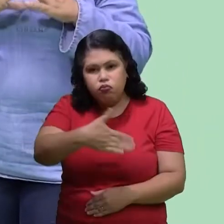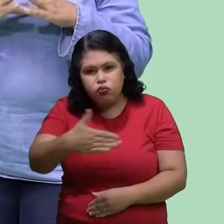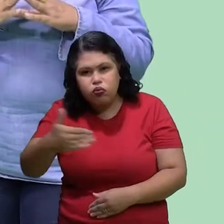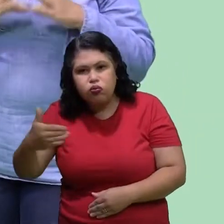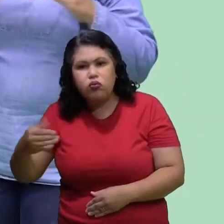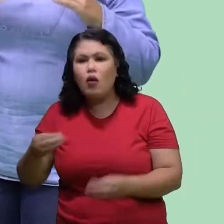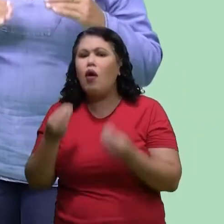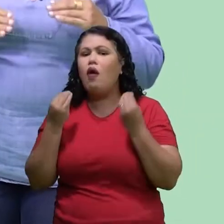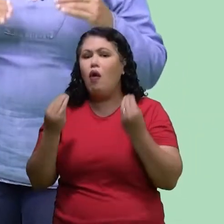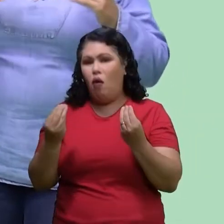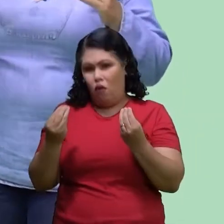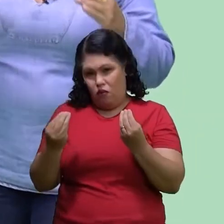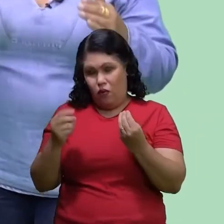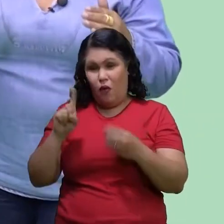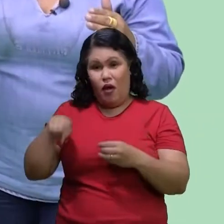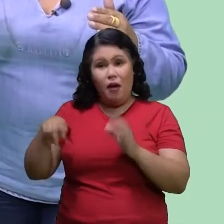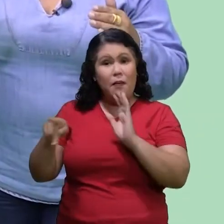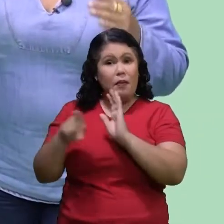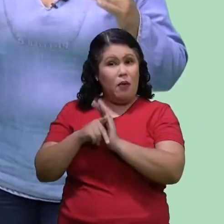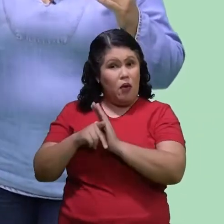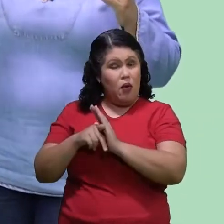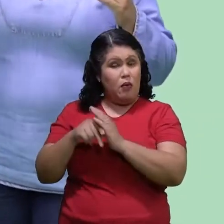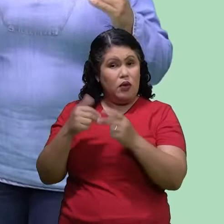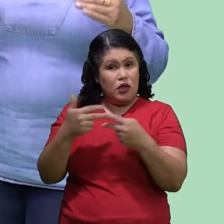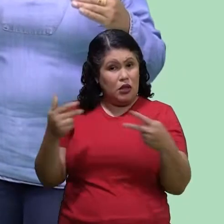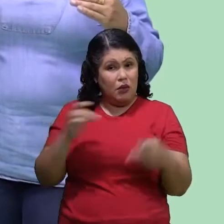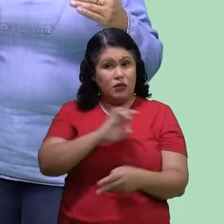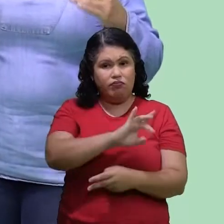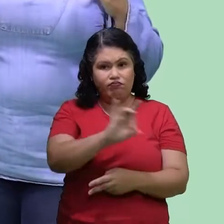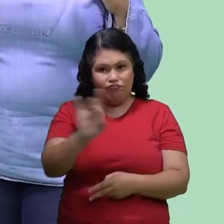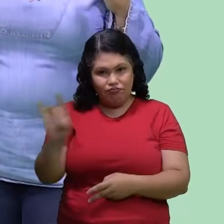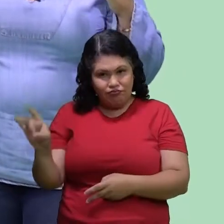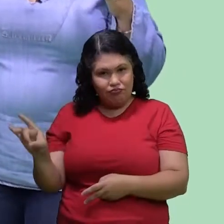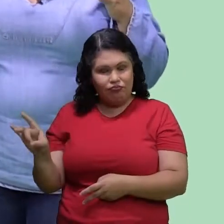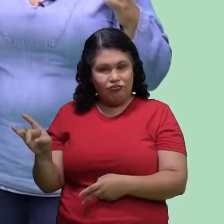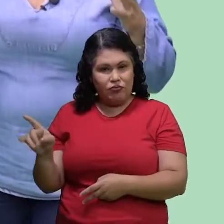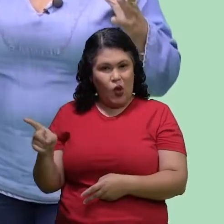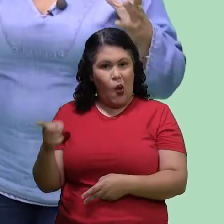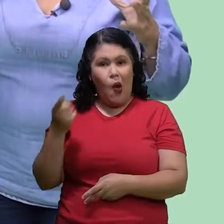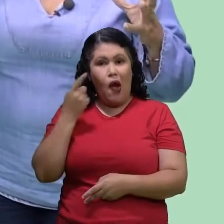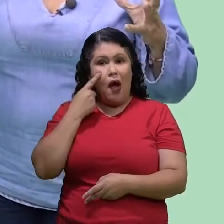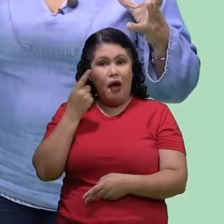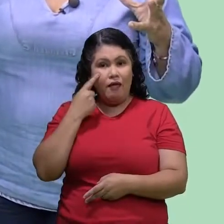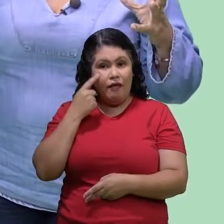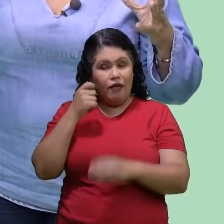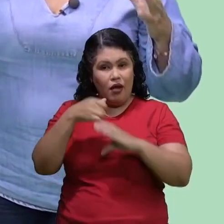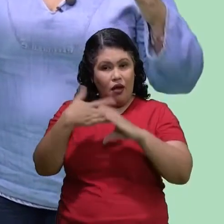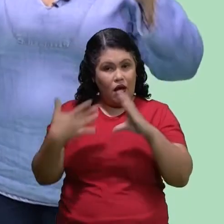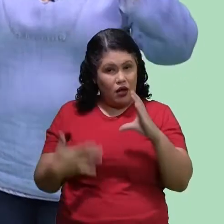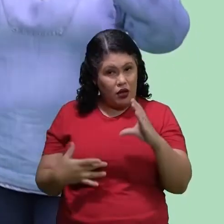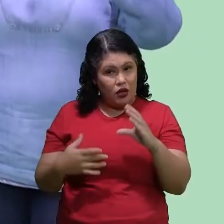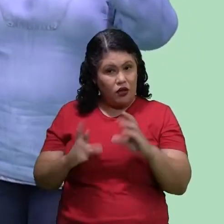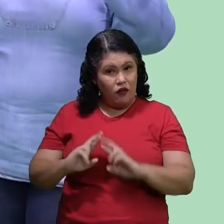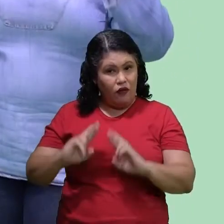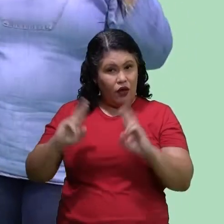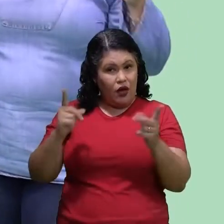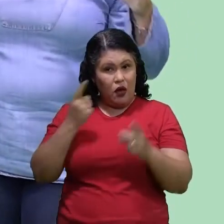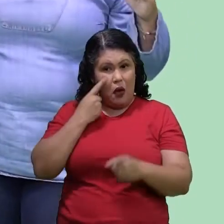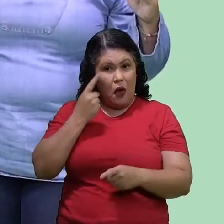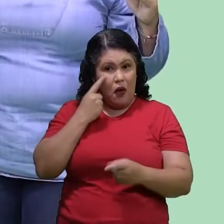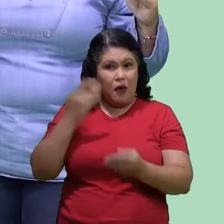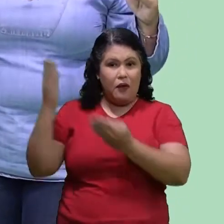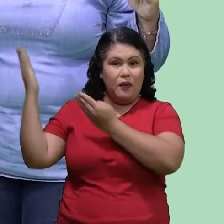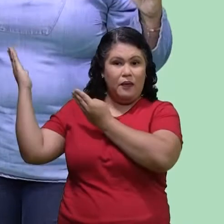de animais quando ele se desloca. Eu trouxe para vocês aqui uma dessas características, né, que vocês observam